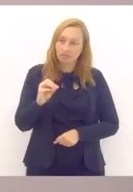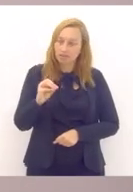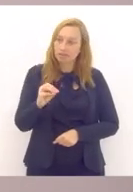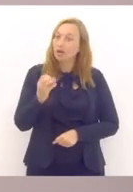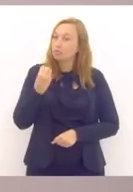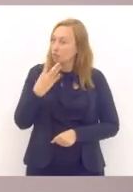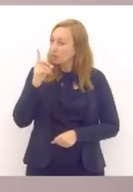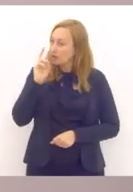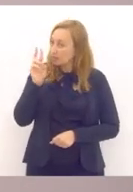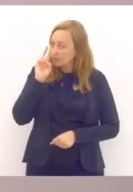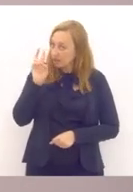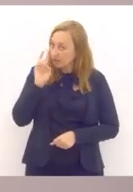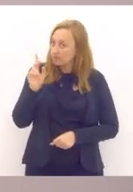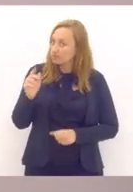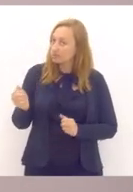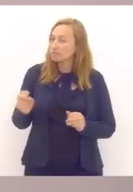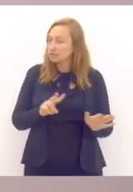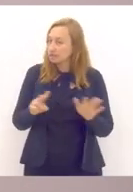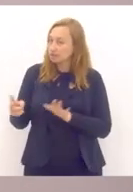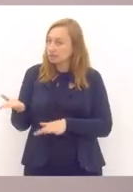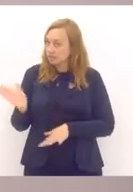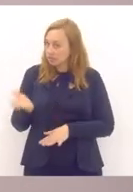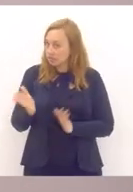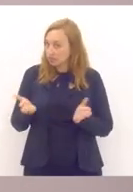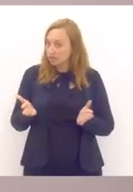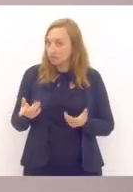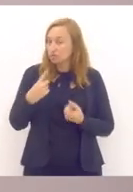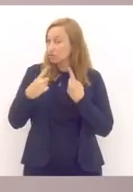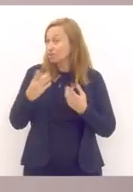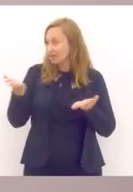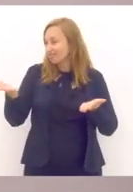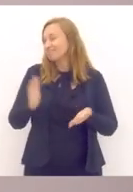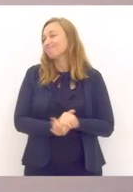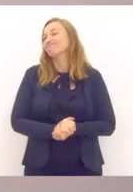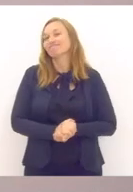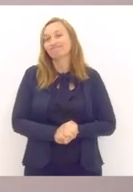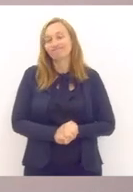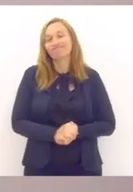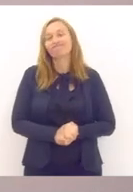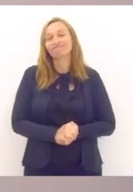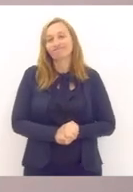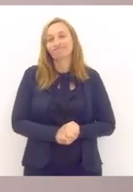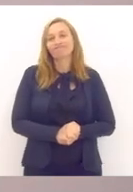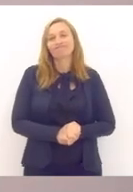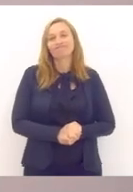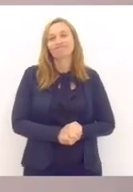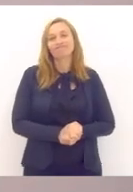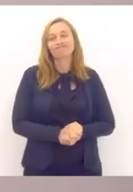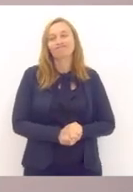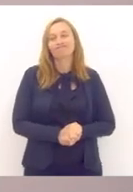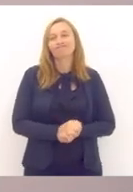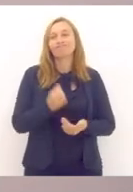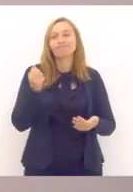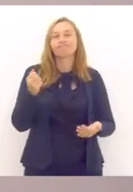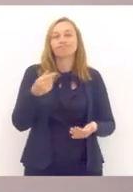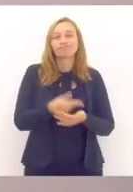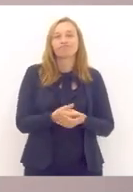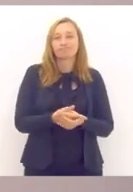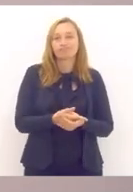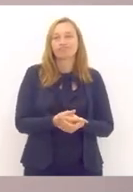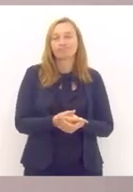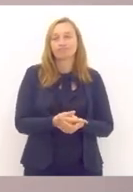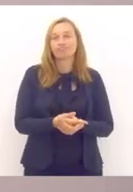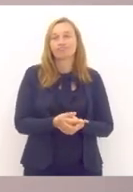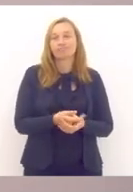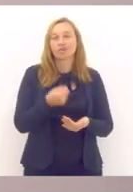lembrar, tive com ele essa semana, e a nossa discussão era essa. A nossa discussão era sobre execução de despesa,